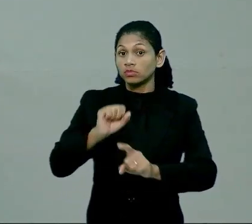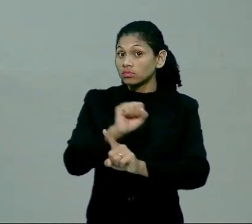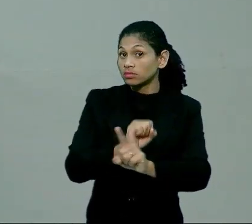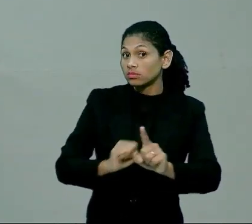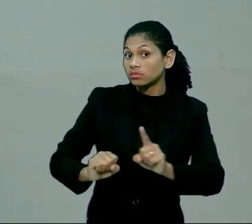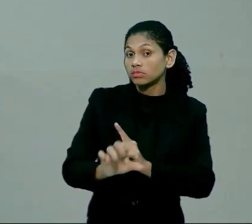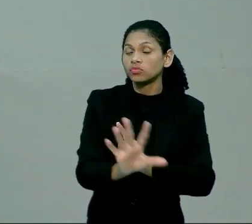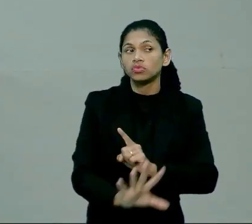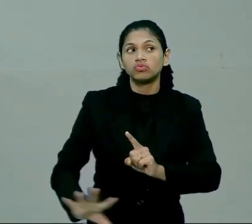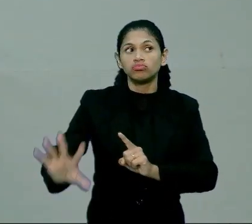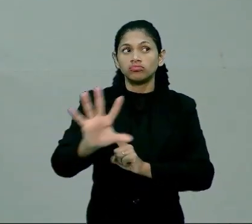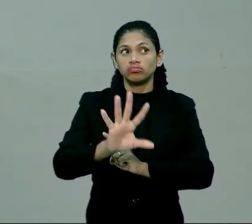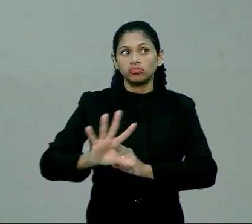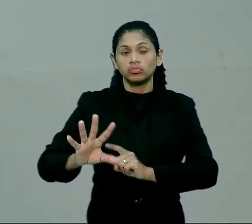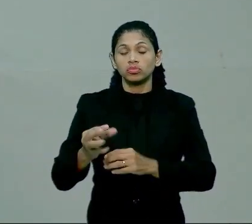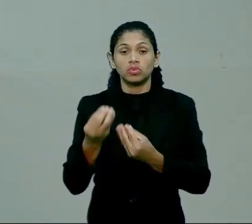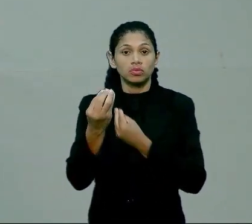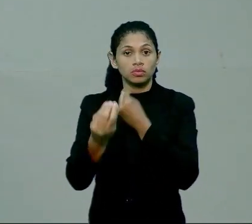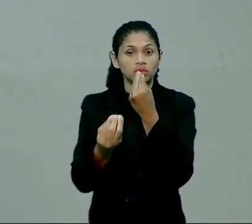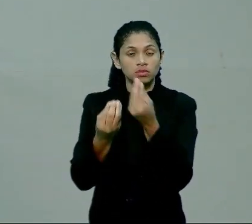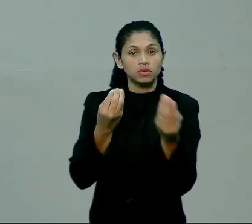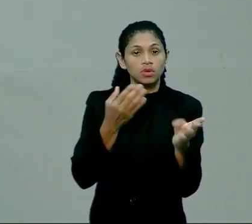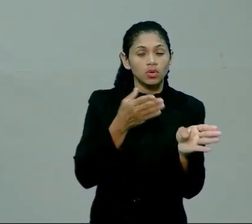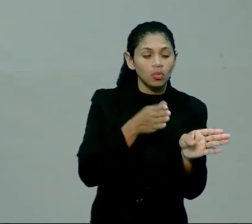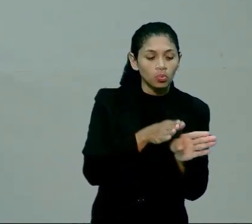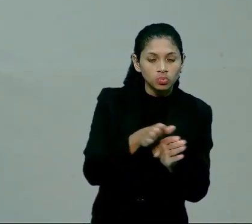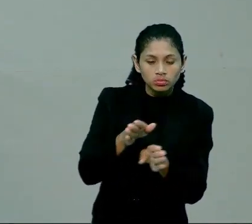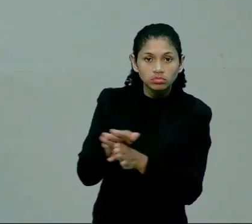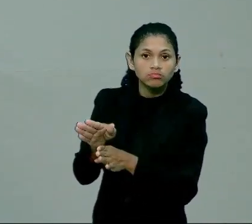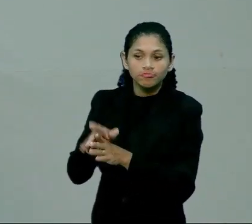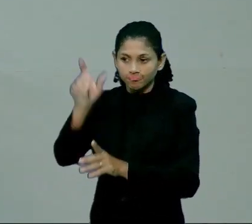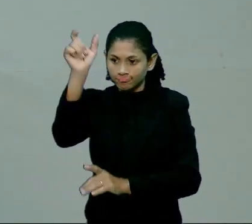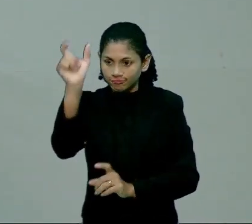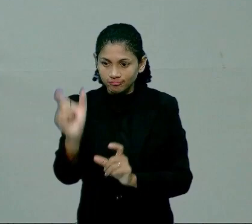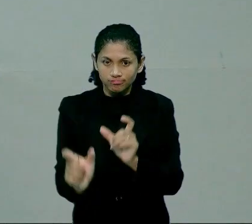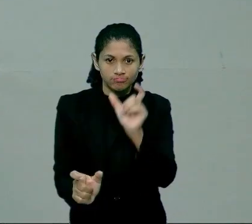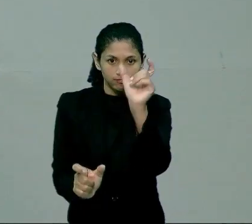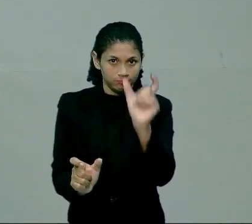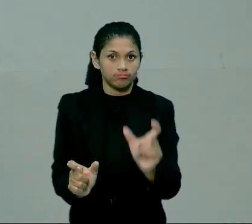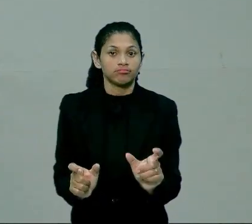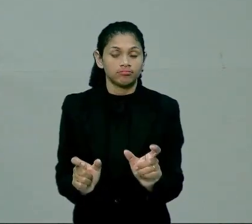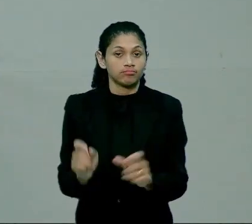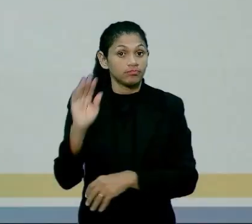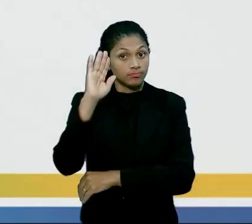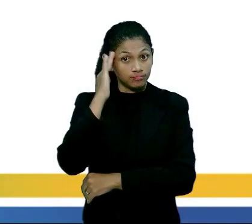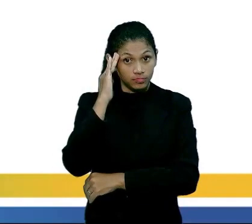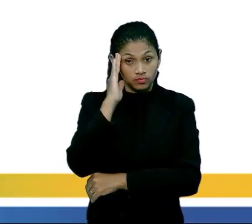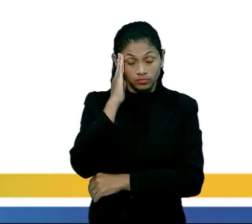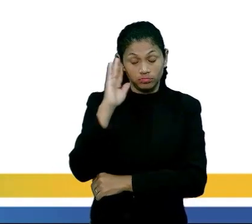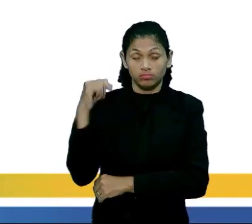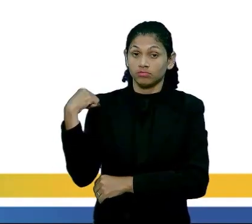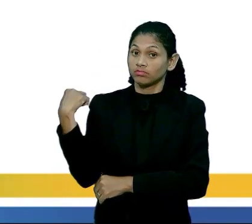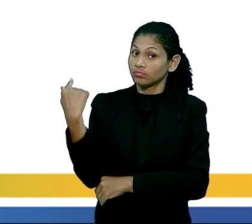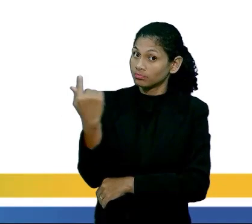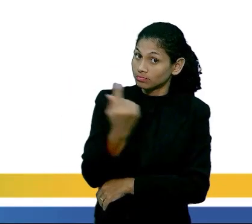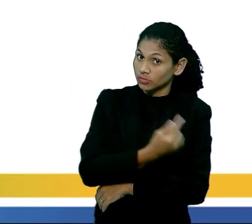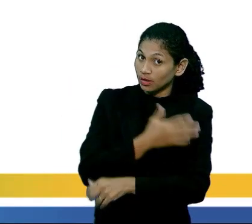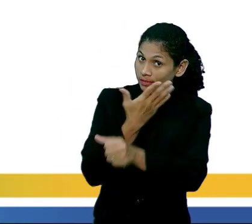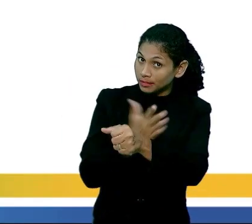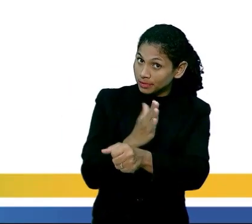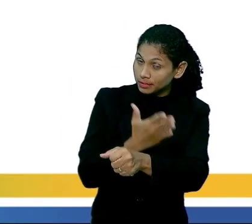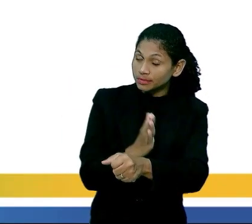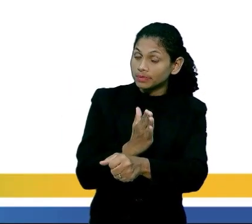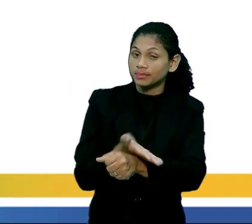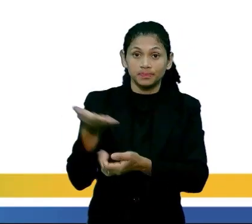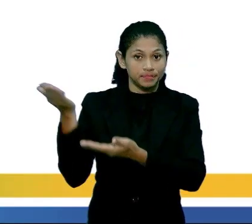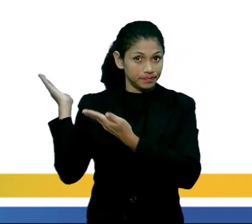informações que vai fazer esse direcionamento. Compreendendo esse dilema da problemática, a gente consegue botar em prática agora,